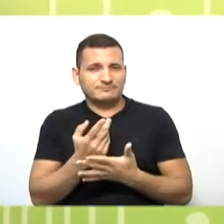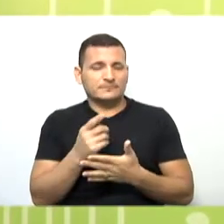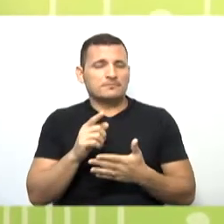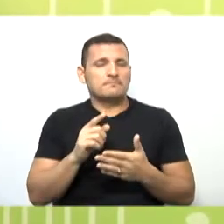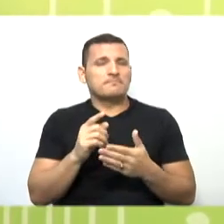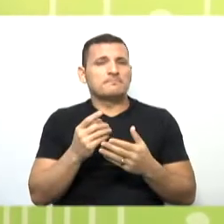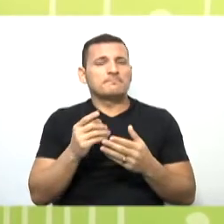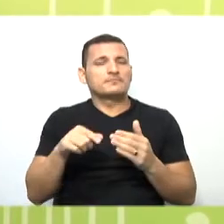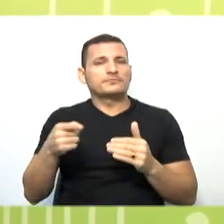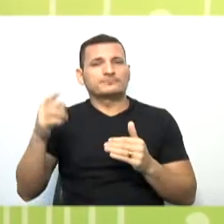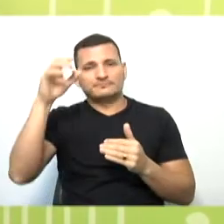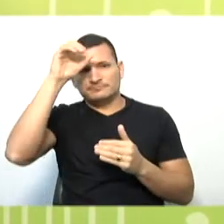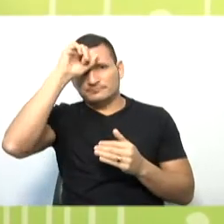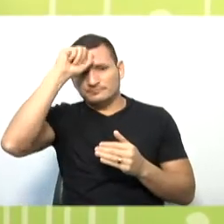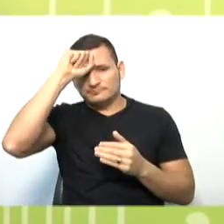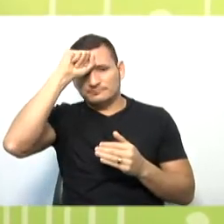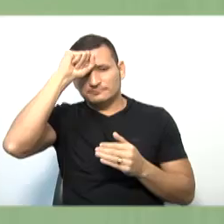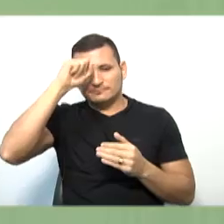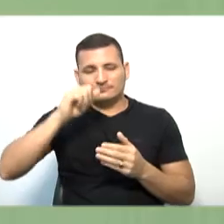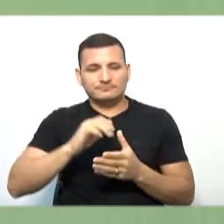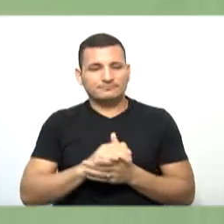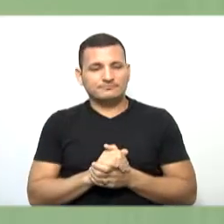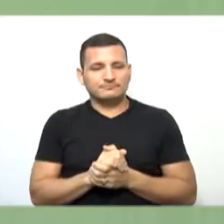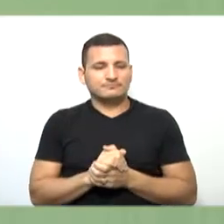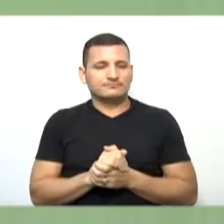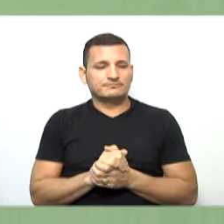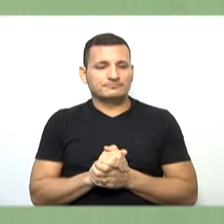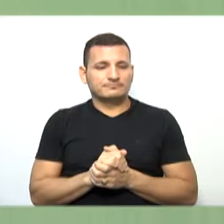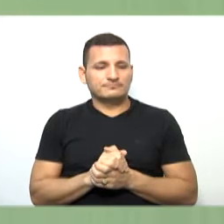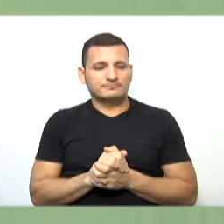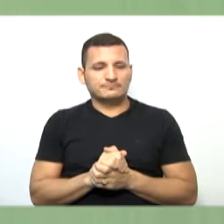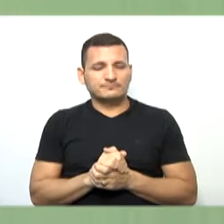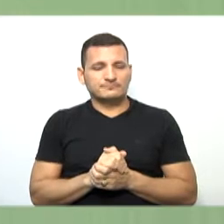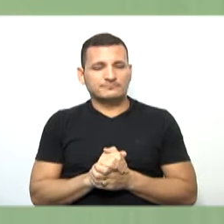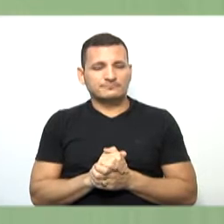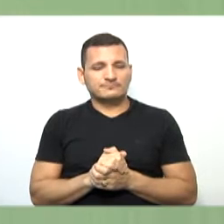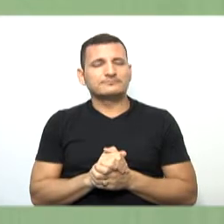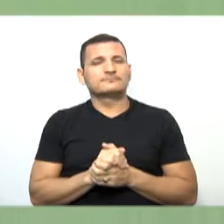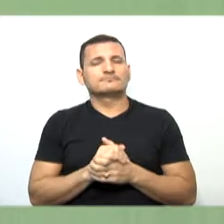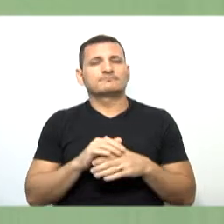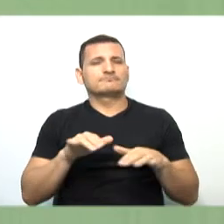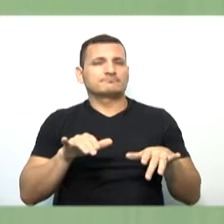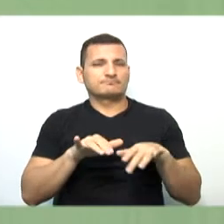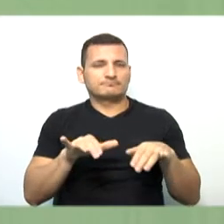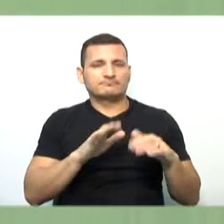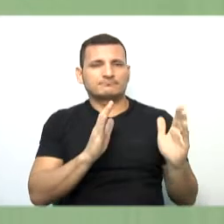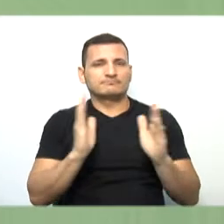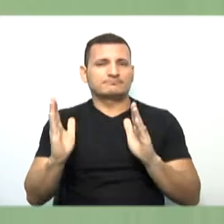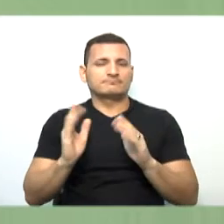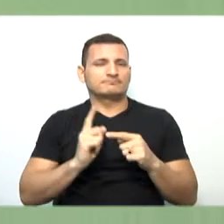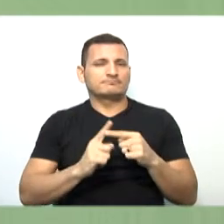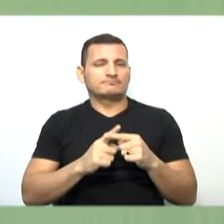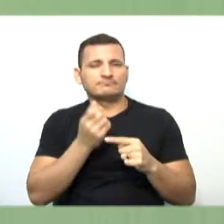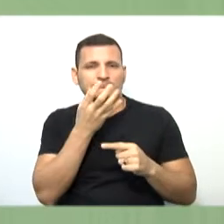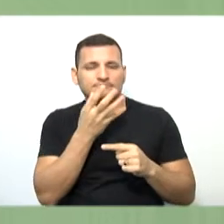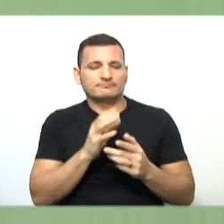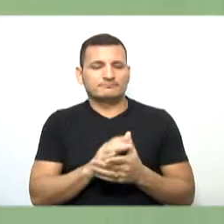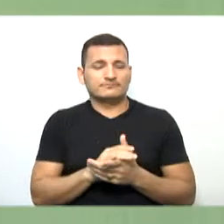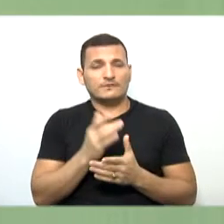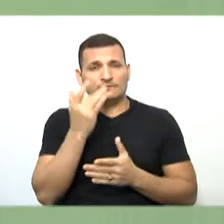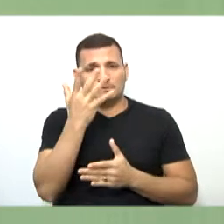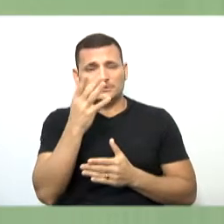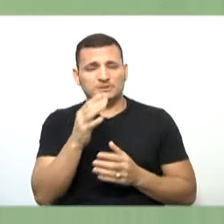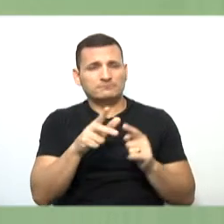poder aprender, certo? Vamos ver a nossa última vantagem em programar em camadas. Facilita a manutenção e